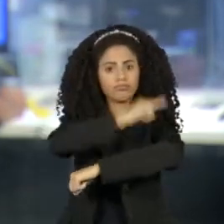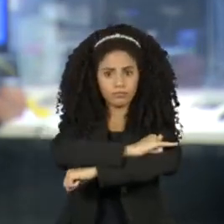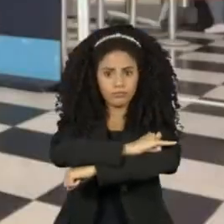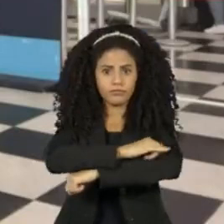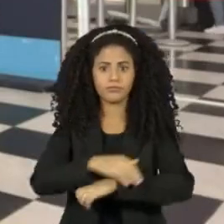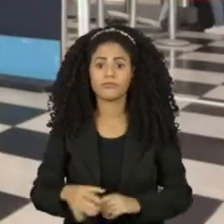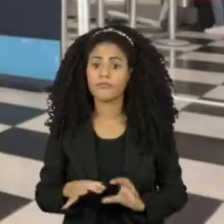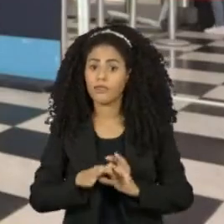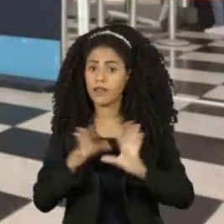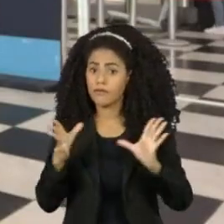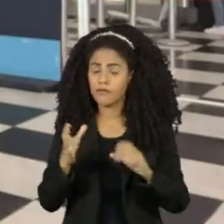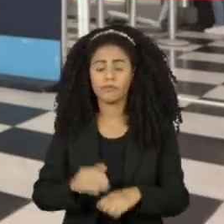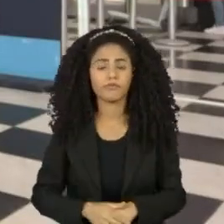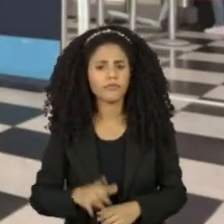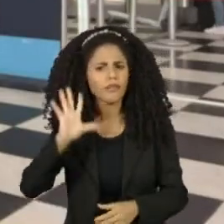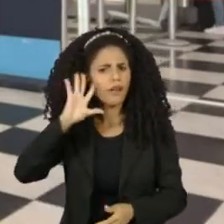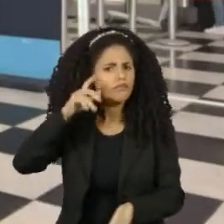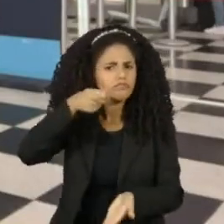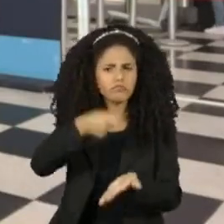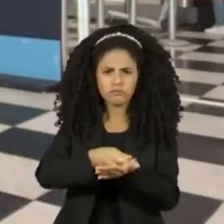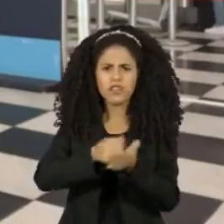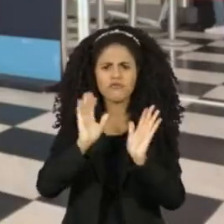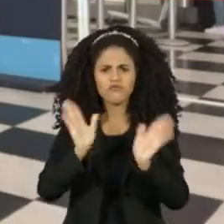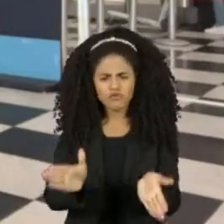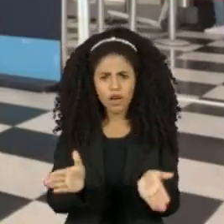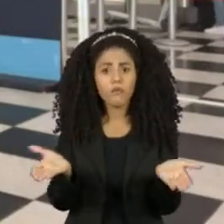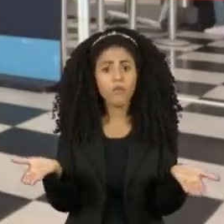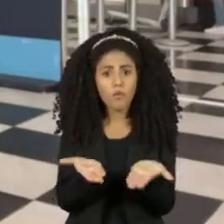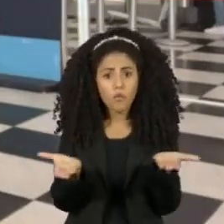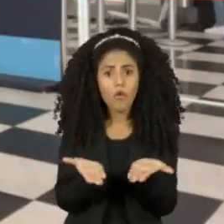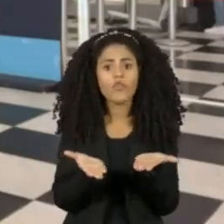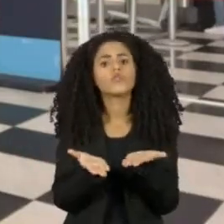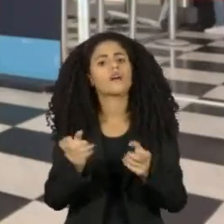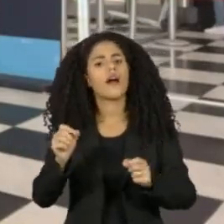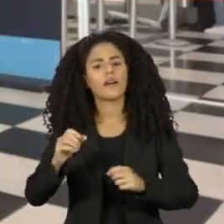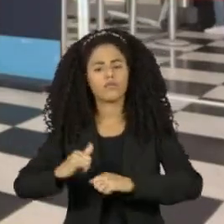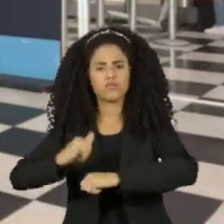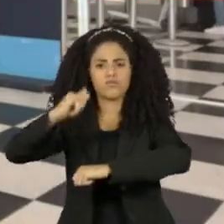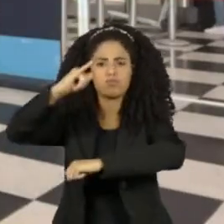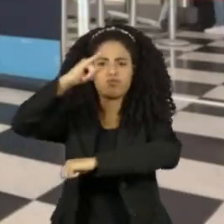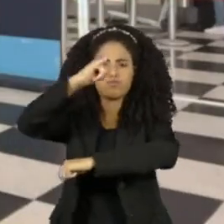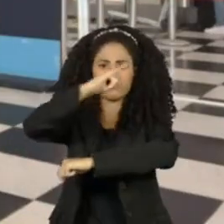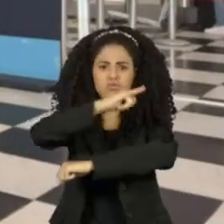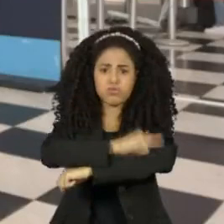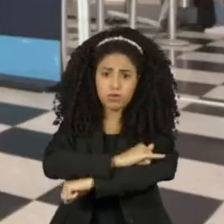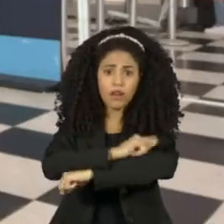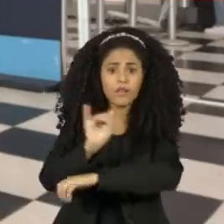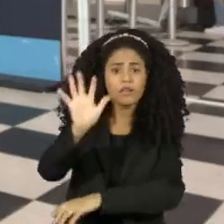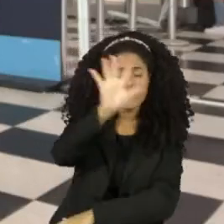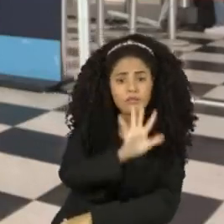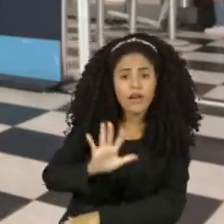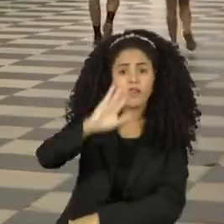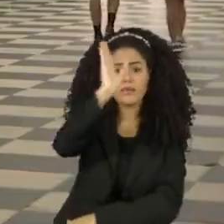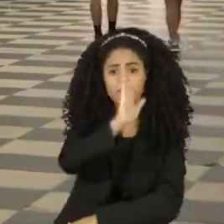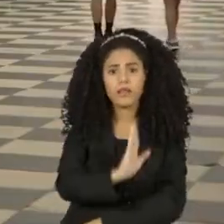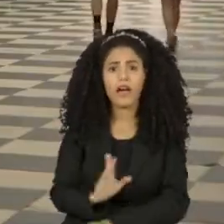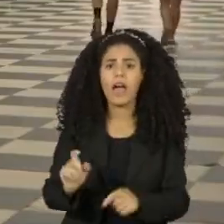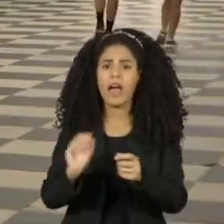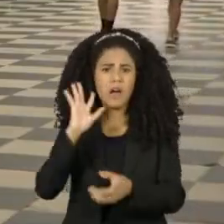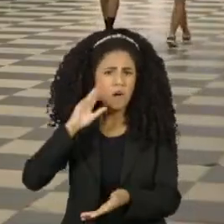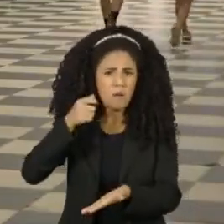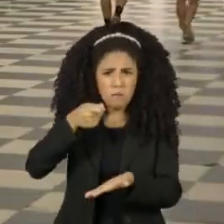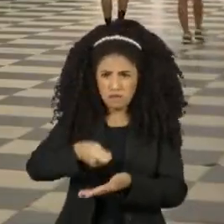aeroportos. A decisão já está valendo para os aeroportos de todo o país. A partir de agora, não é